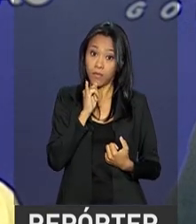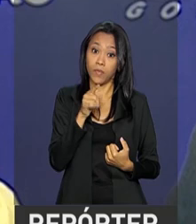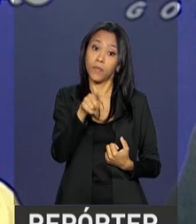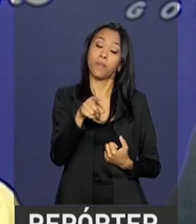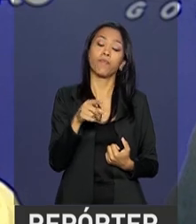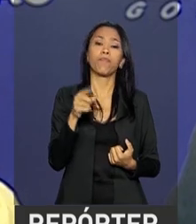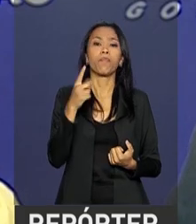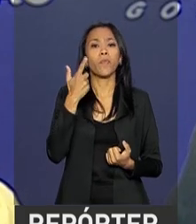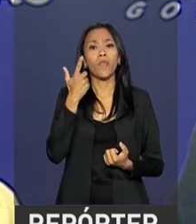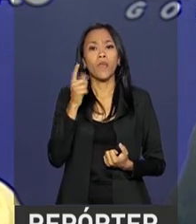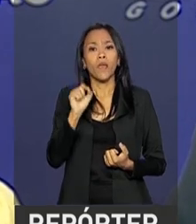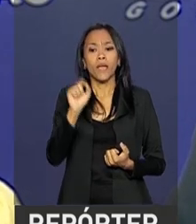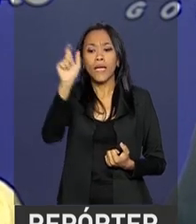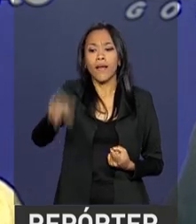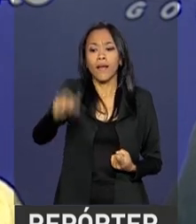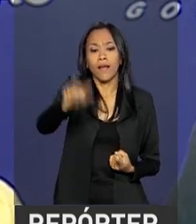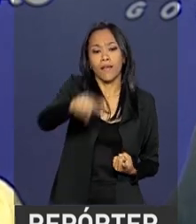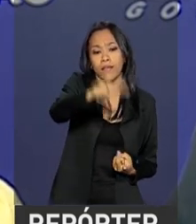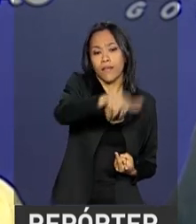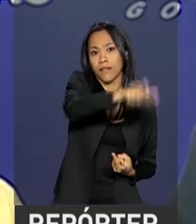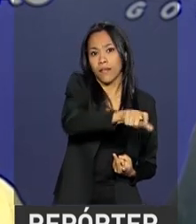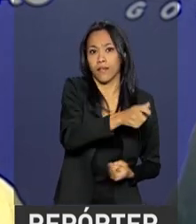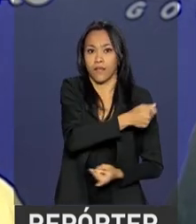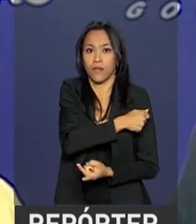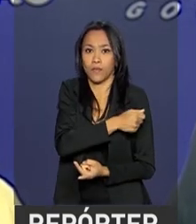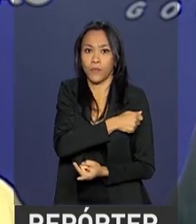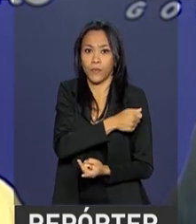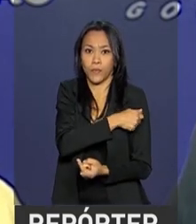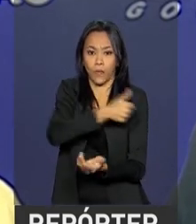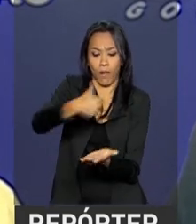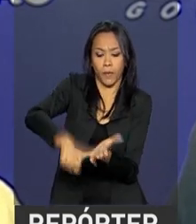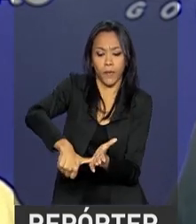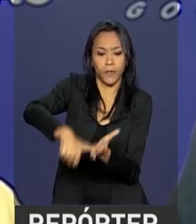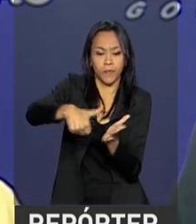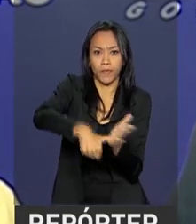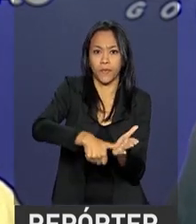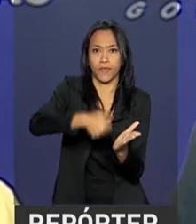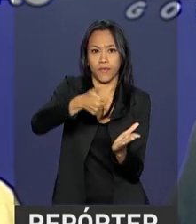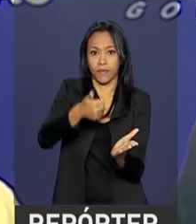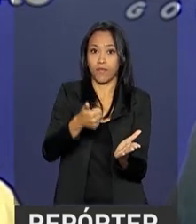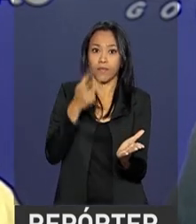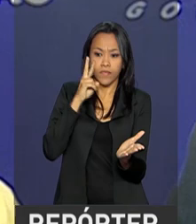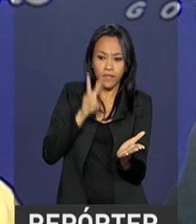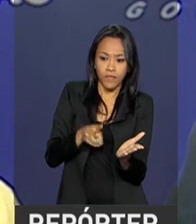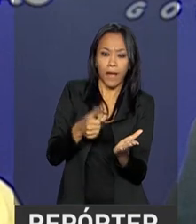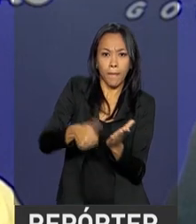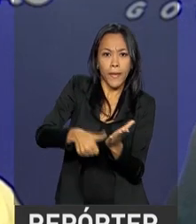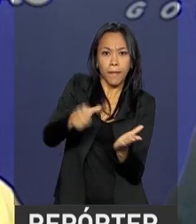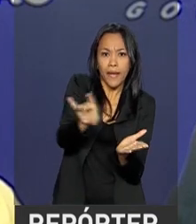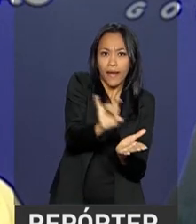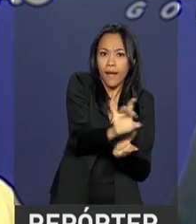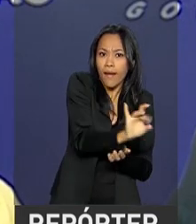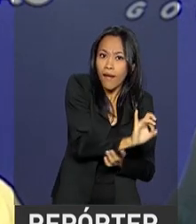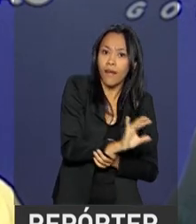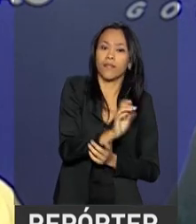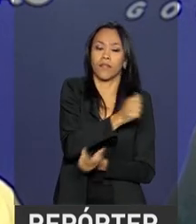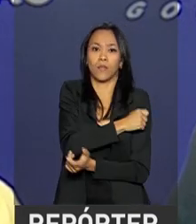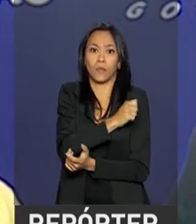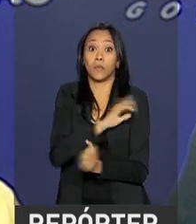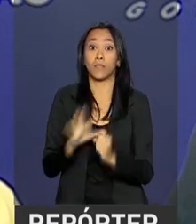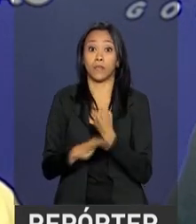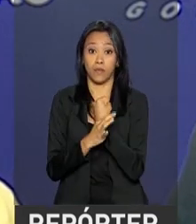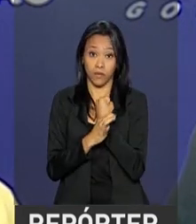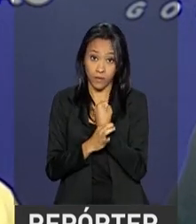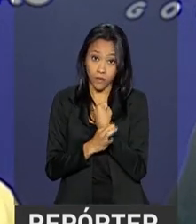identificação individual de cada prova em cada som em cada sala em cada local de aplicação para cada estudante e